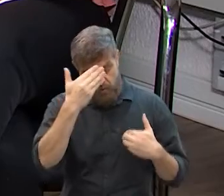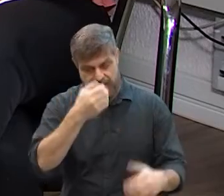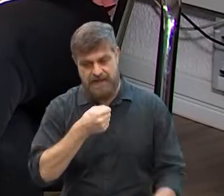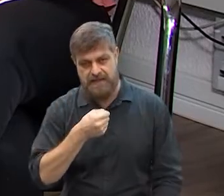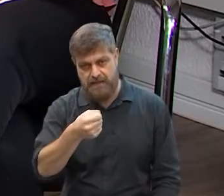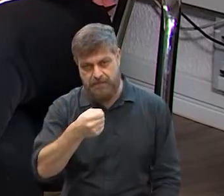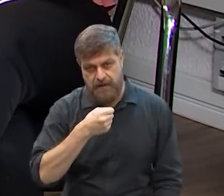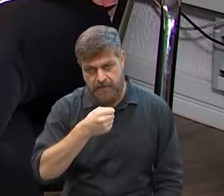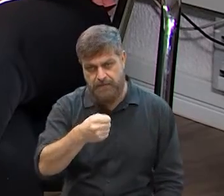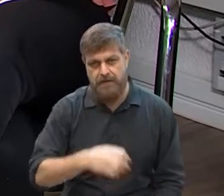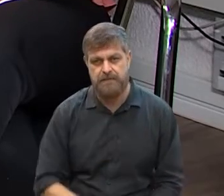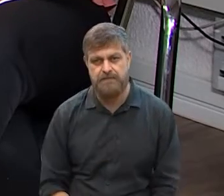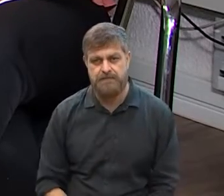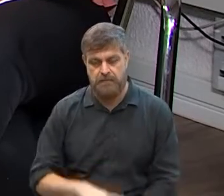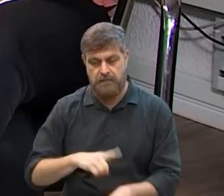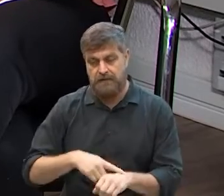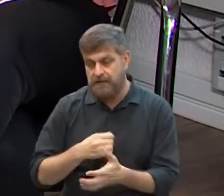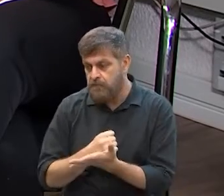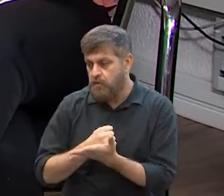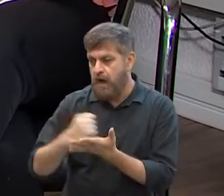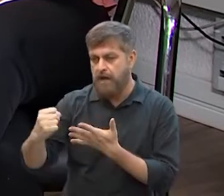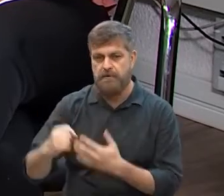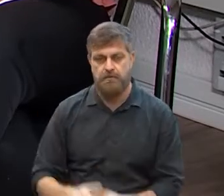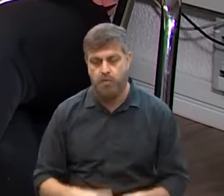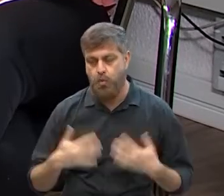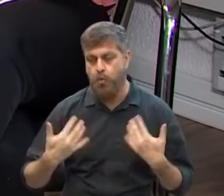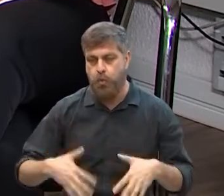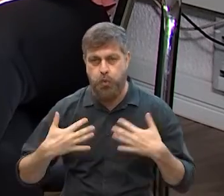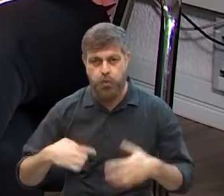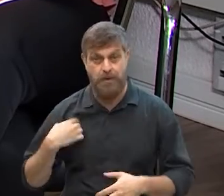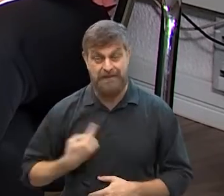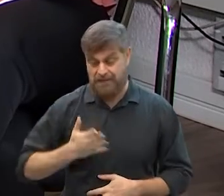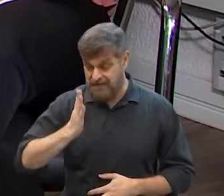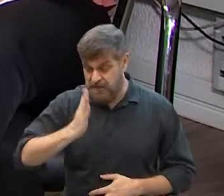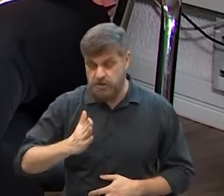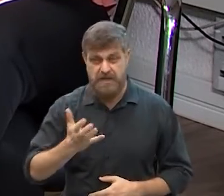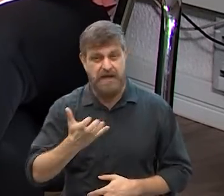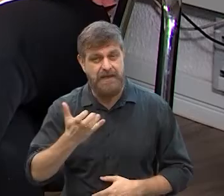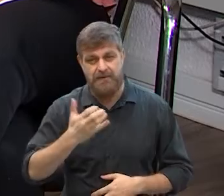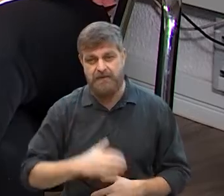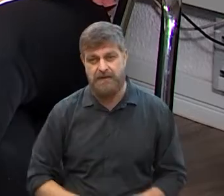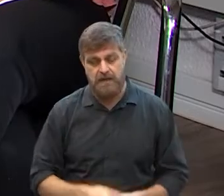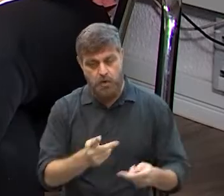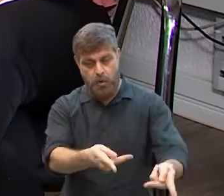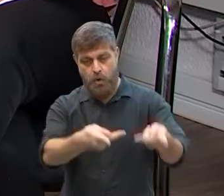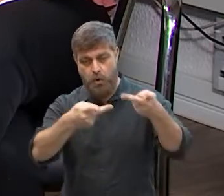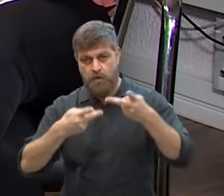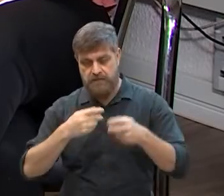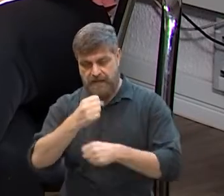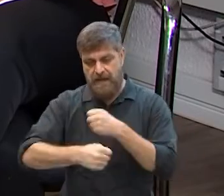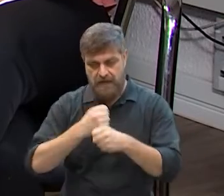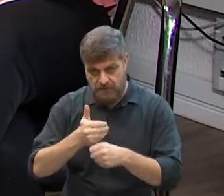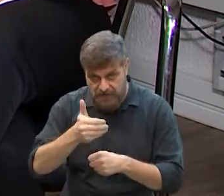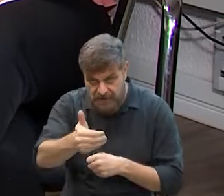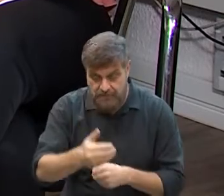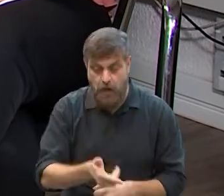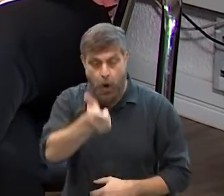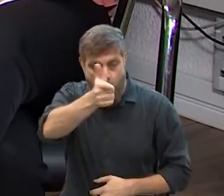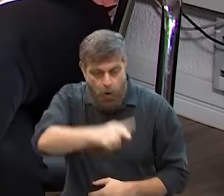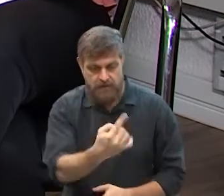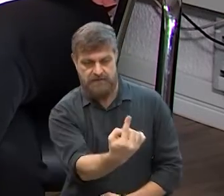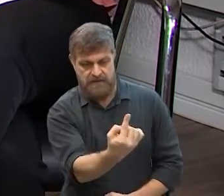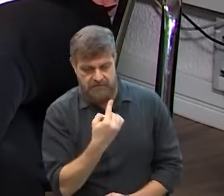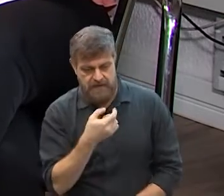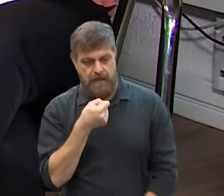aqui do programa Em Pauta. O tempo passa muito rápido, então desde já eu quero te deixar o convite para 2020, o senhor vir até a